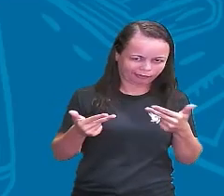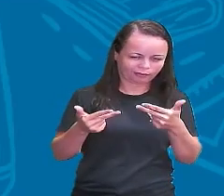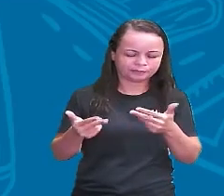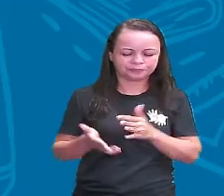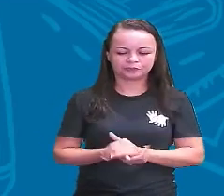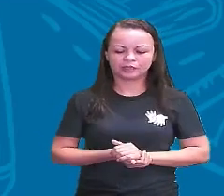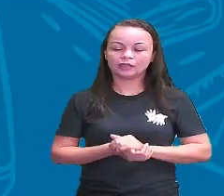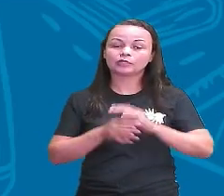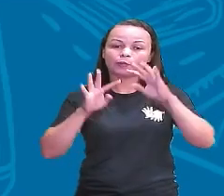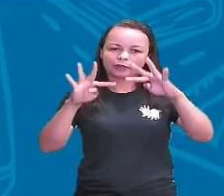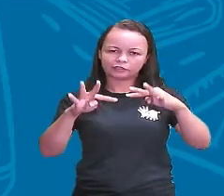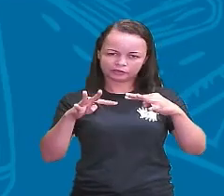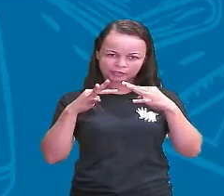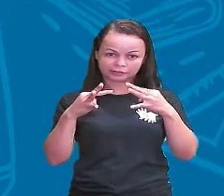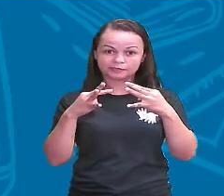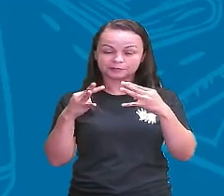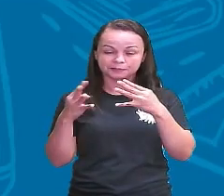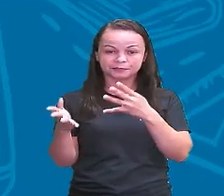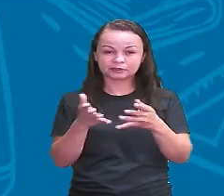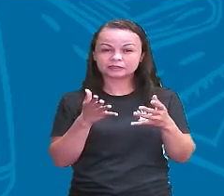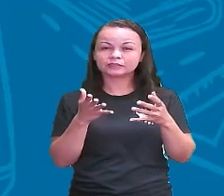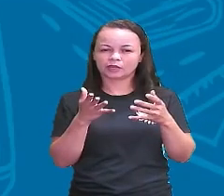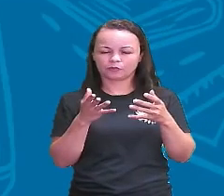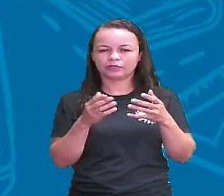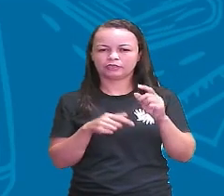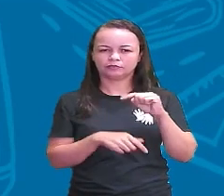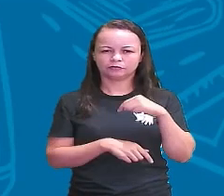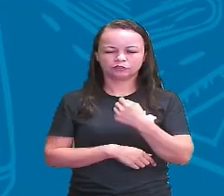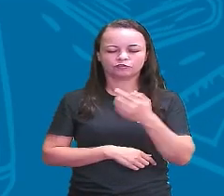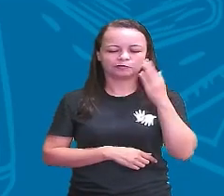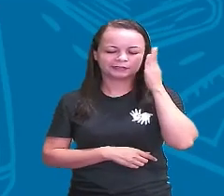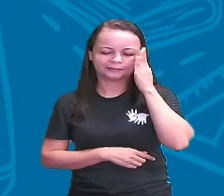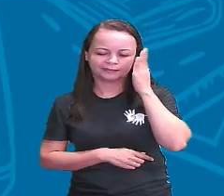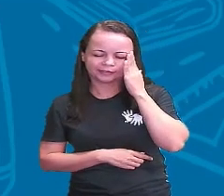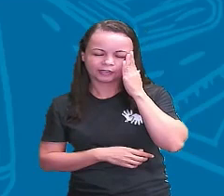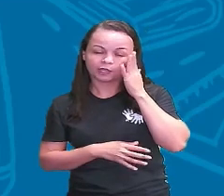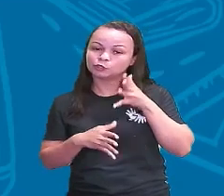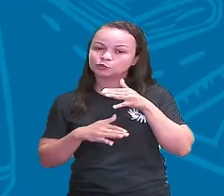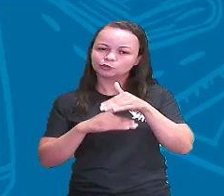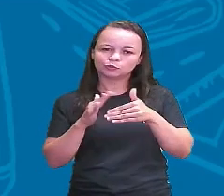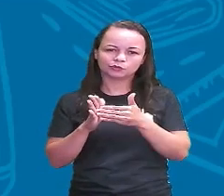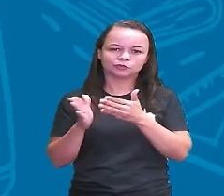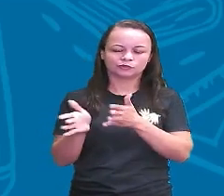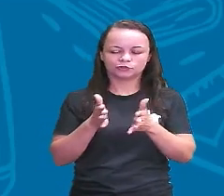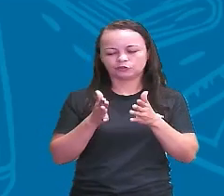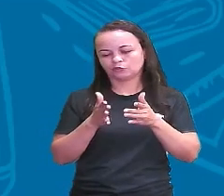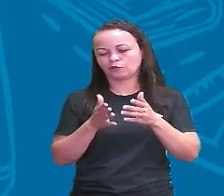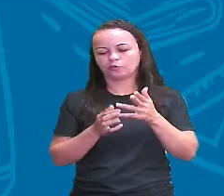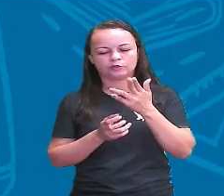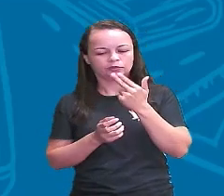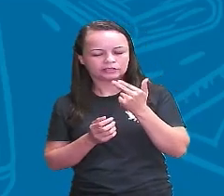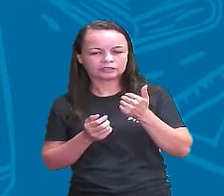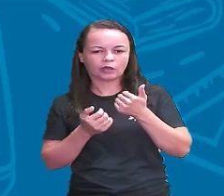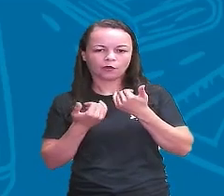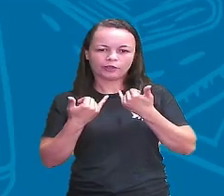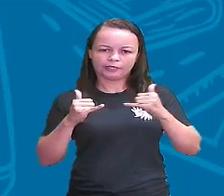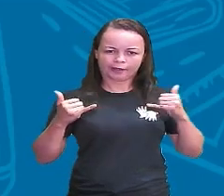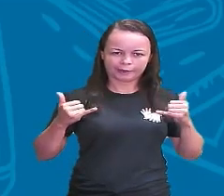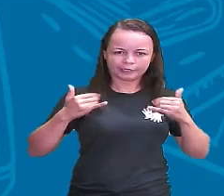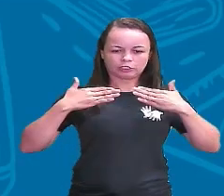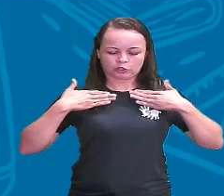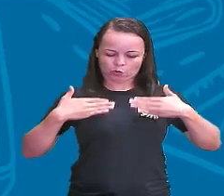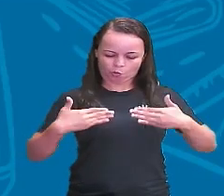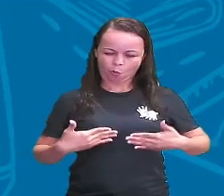presta atenção, se liga na aula que a gente vai entender tudo sobre questão de nutrição e de energia, tá certo?